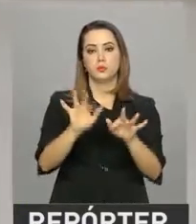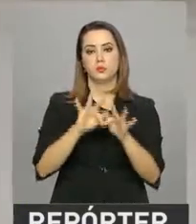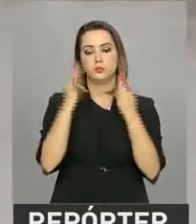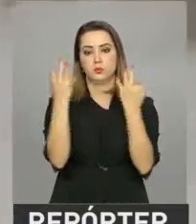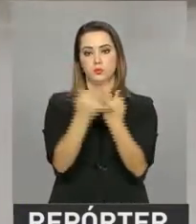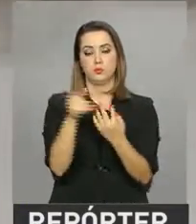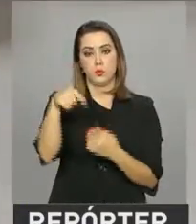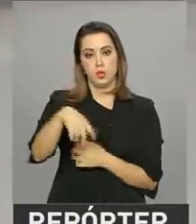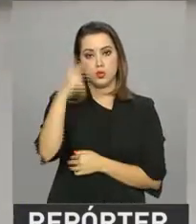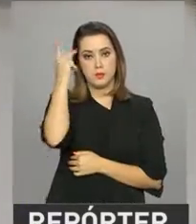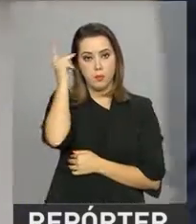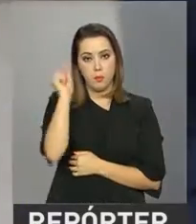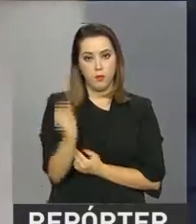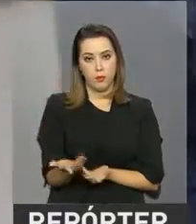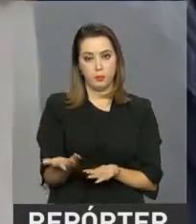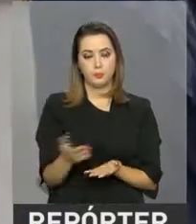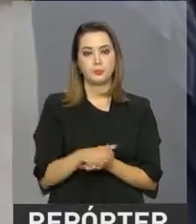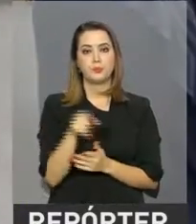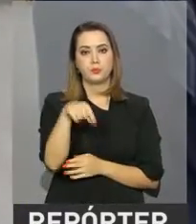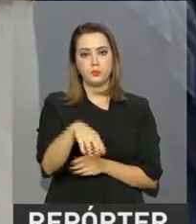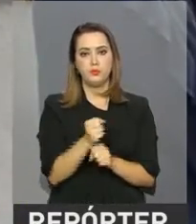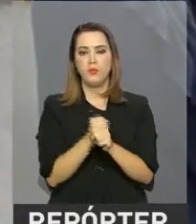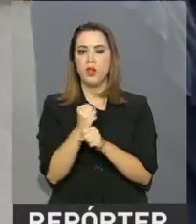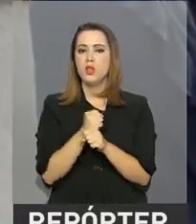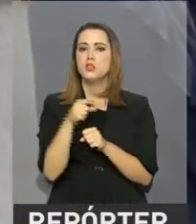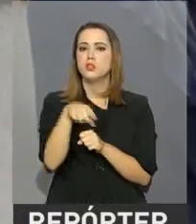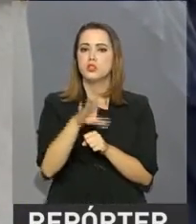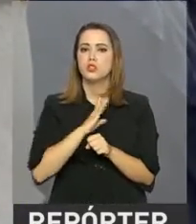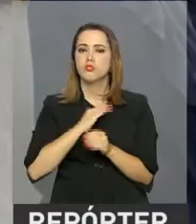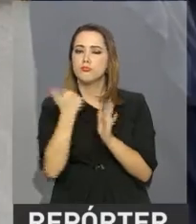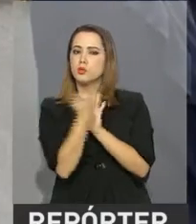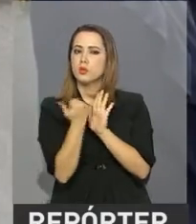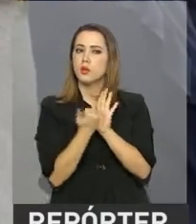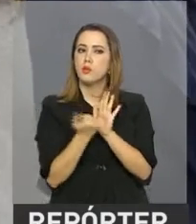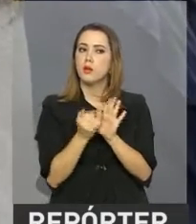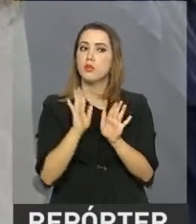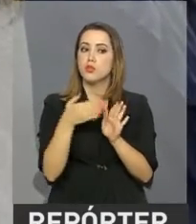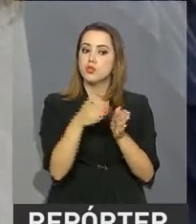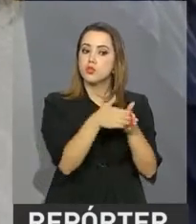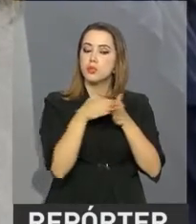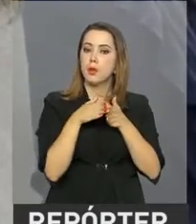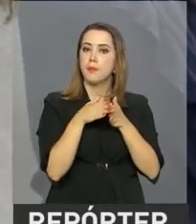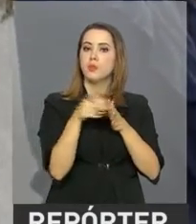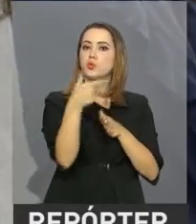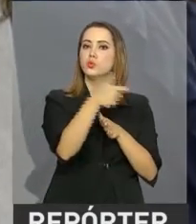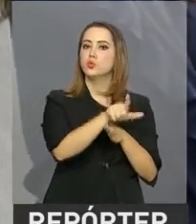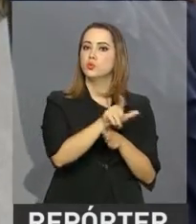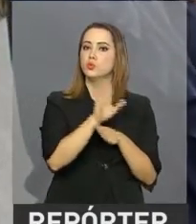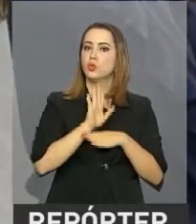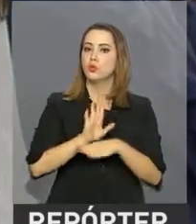Para este ano, seu Zundi já tem planos e recorreu ao programa para buscar mais um